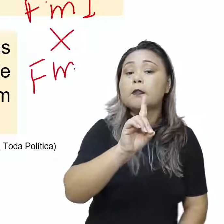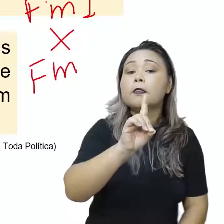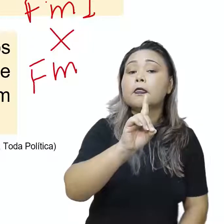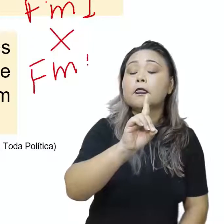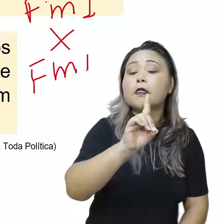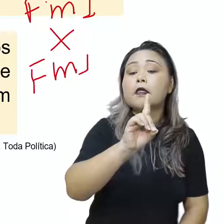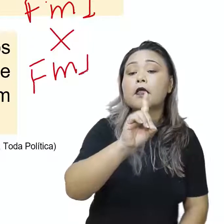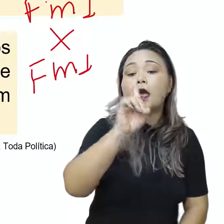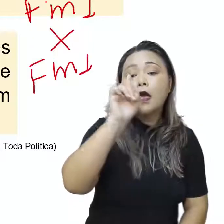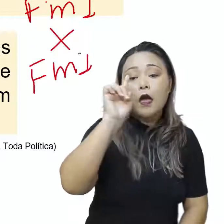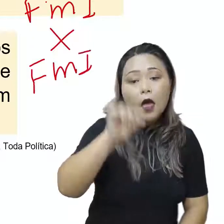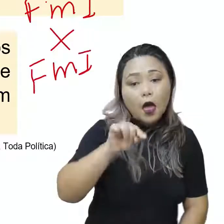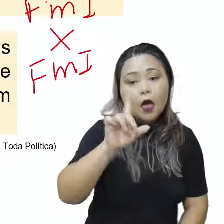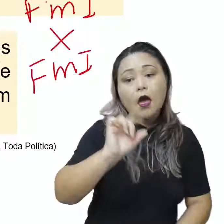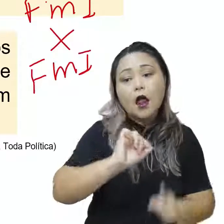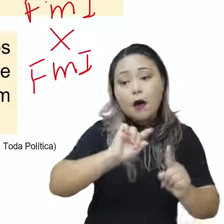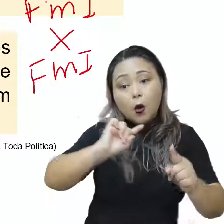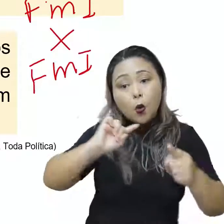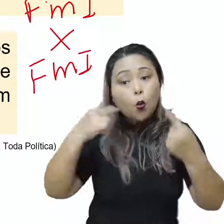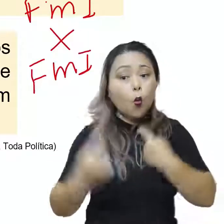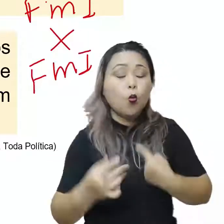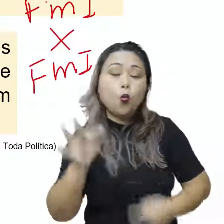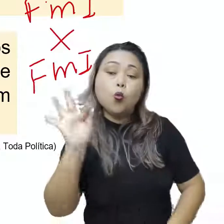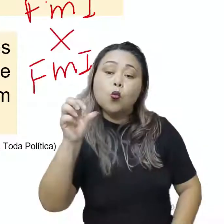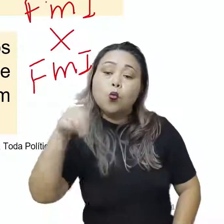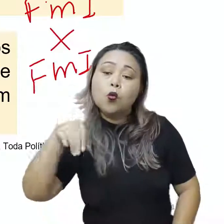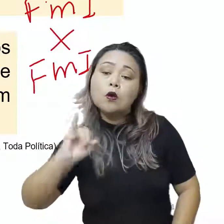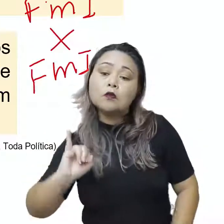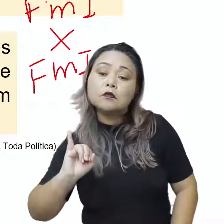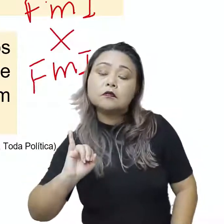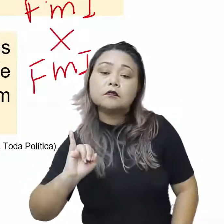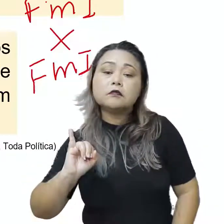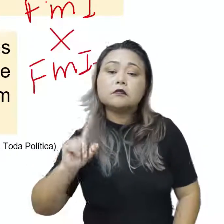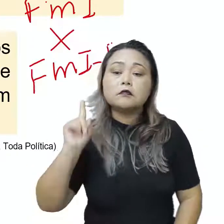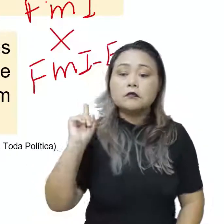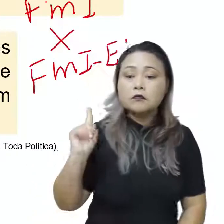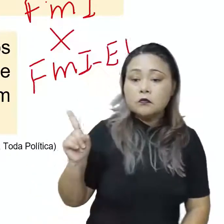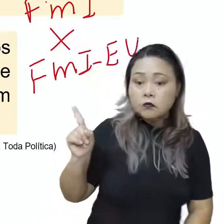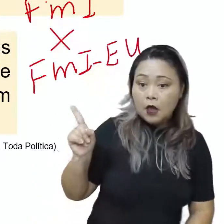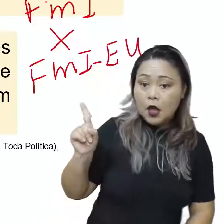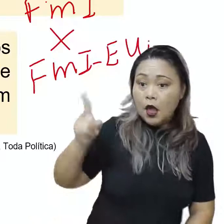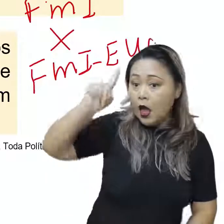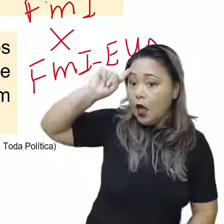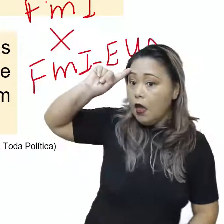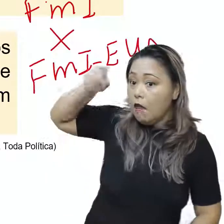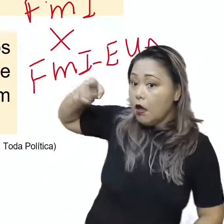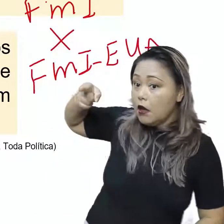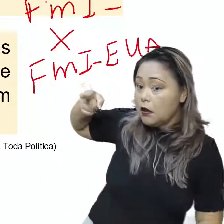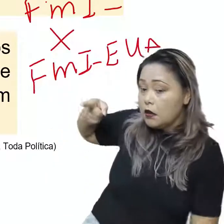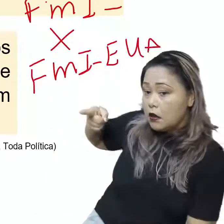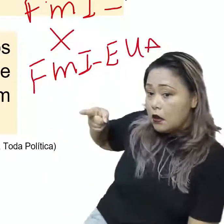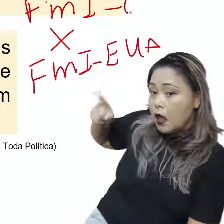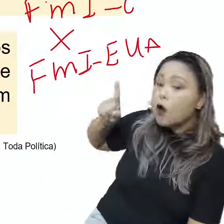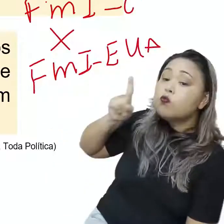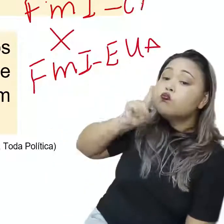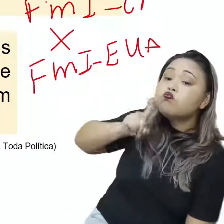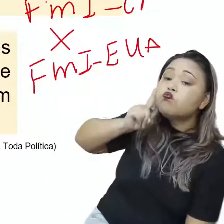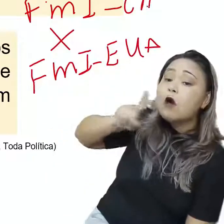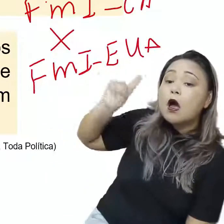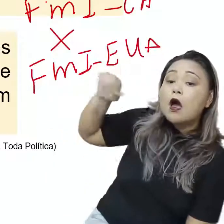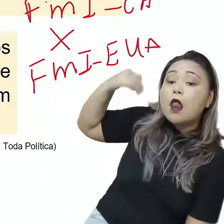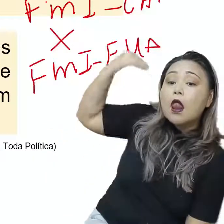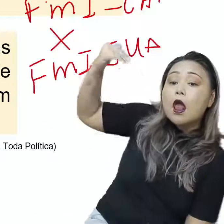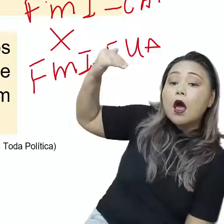Monetário Internacional, que é do Banco Mundial. Nesse aqui, quem manda é os Estados Unidos. E nesse aqui, quem manda é